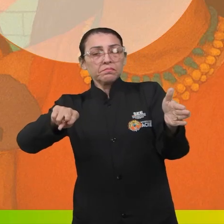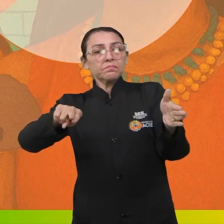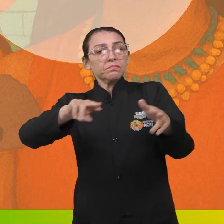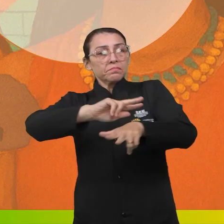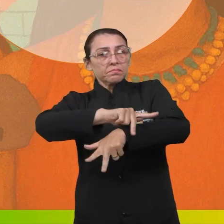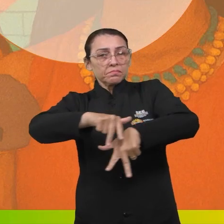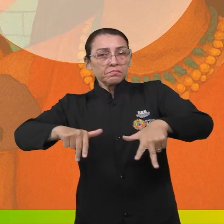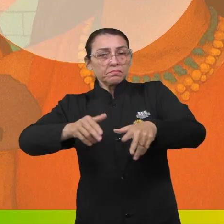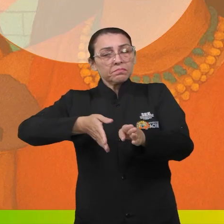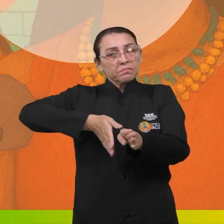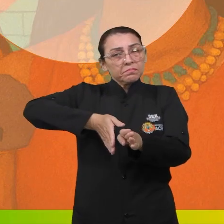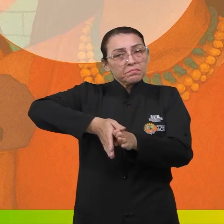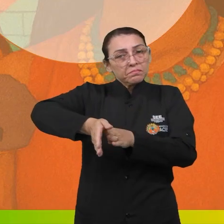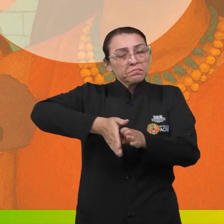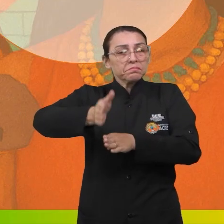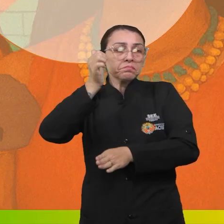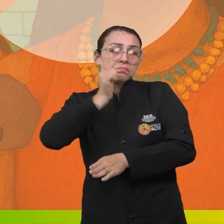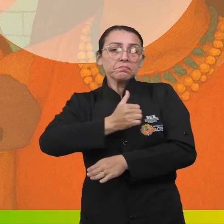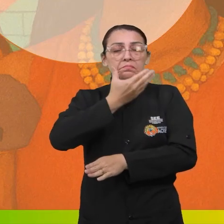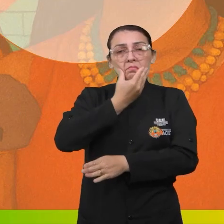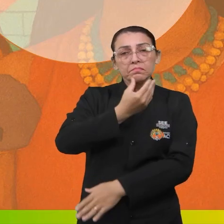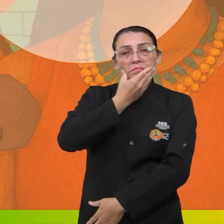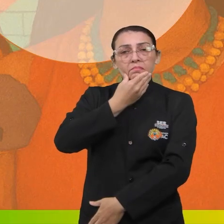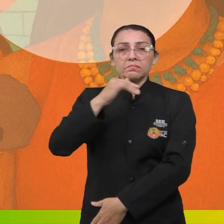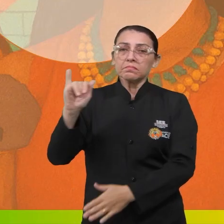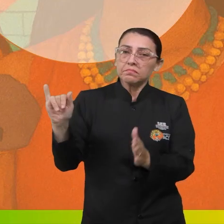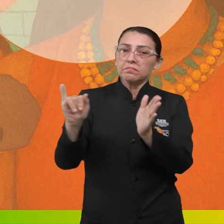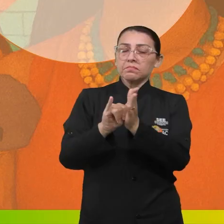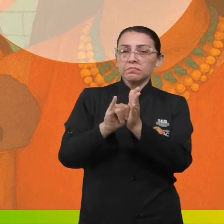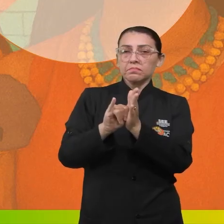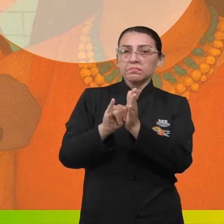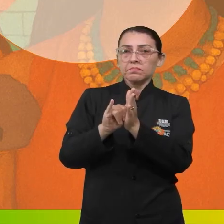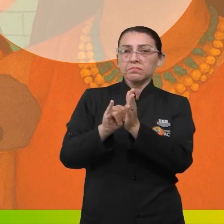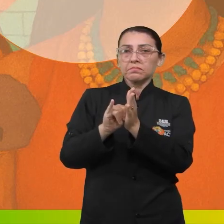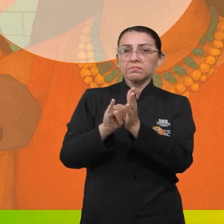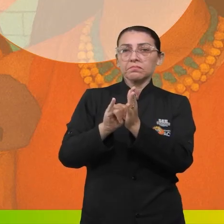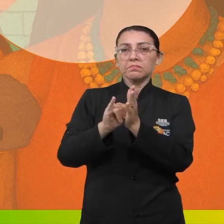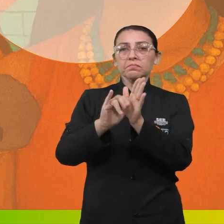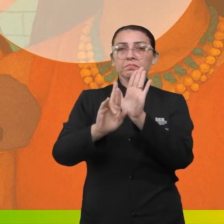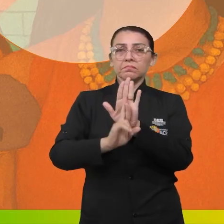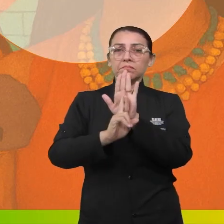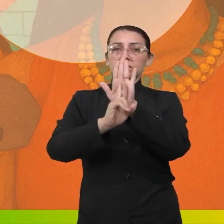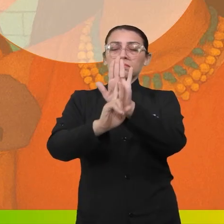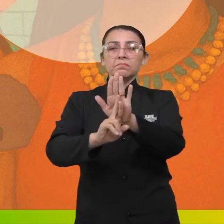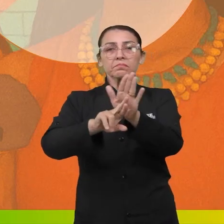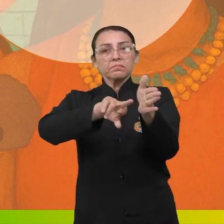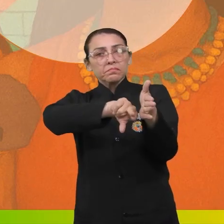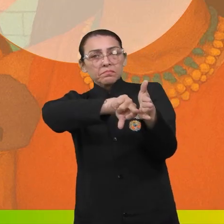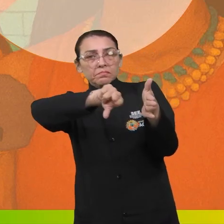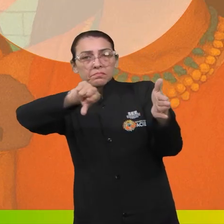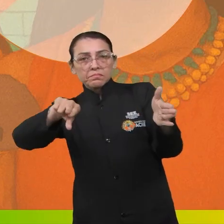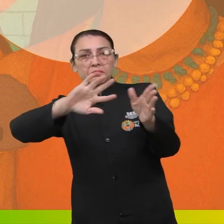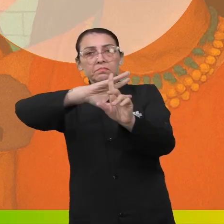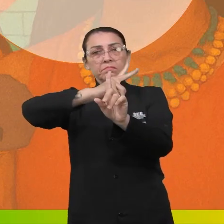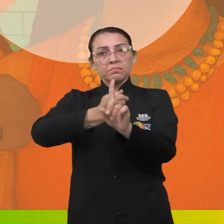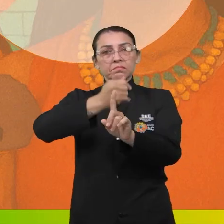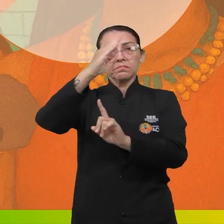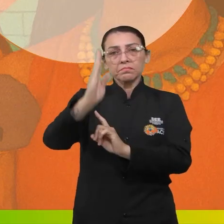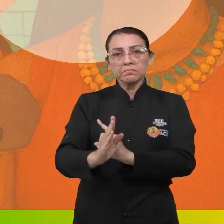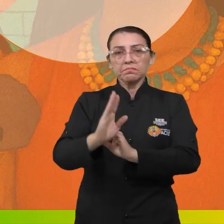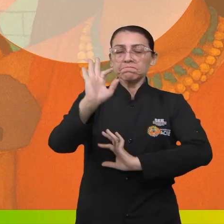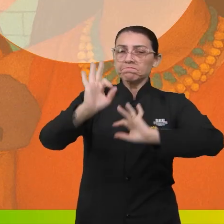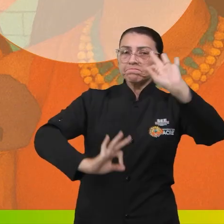gênero, orientação sexual e identidade. A representação da diversidade na arte